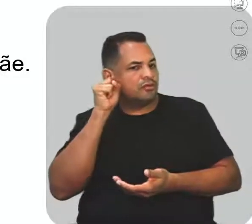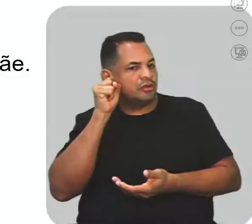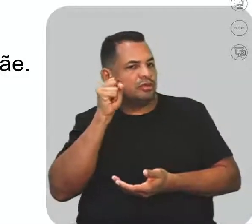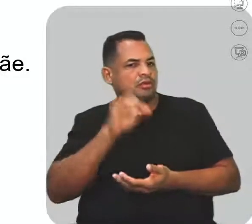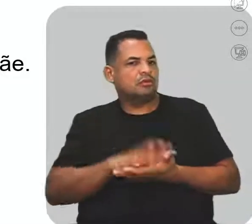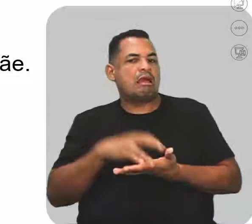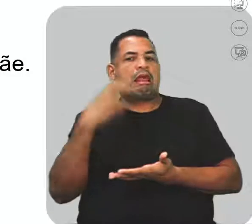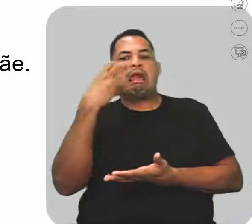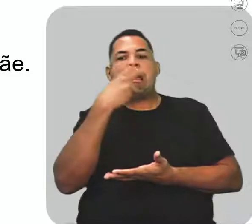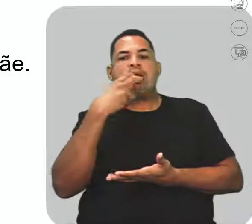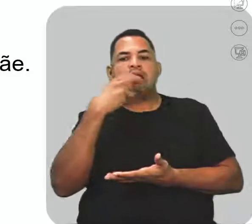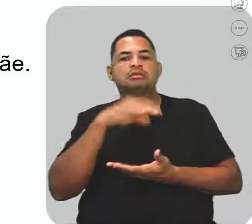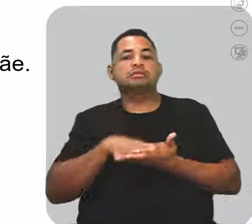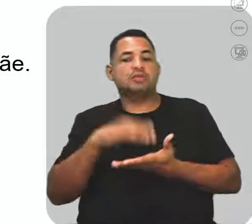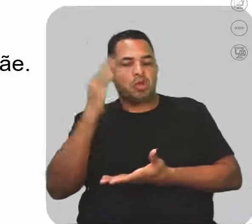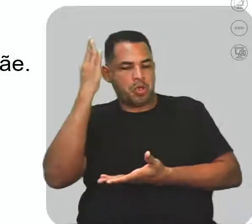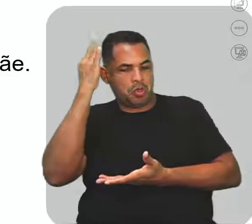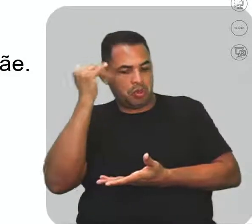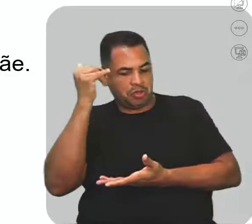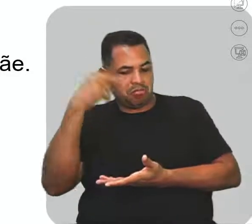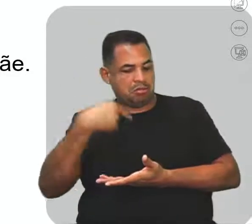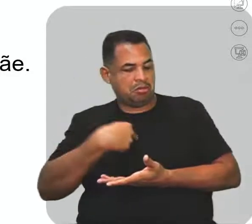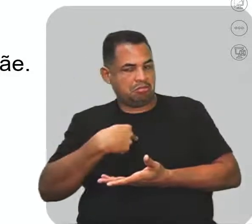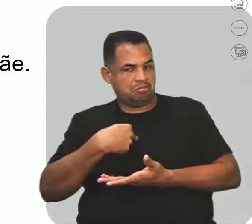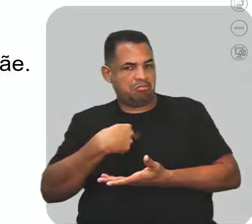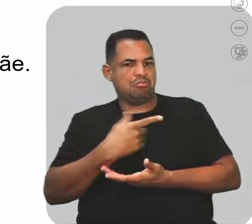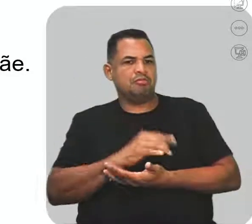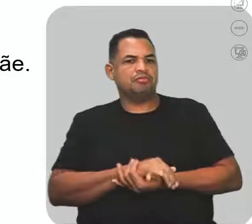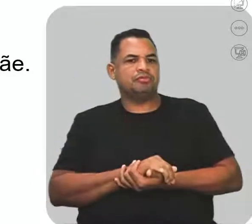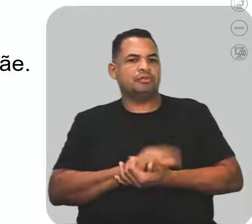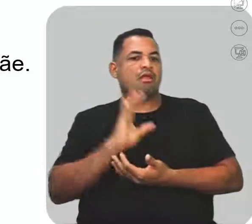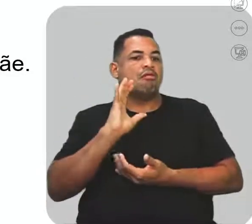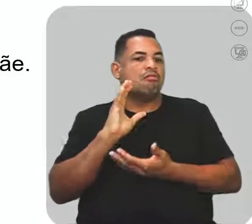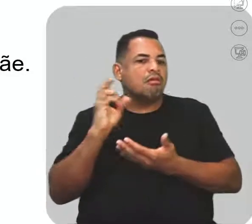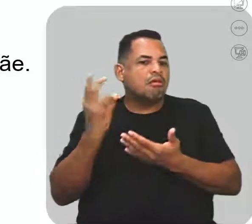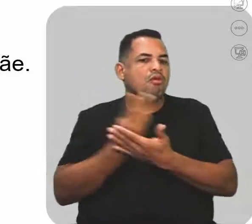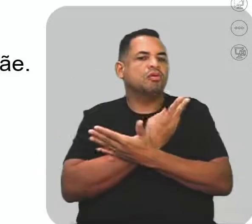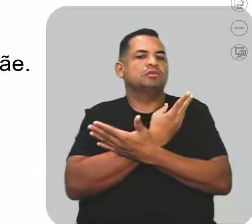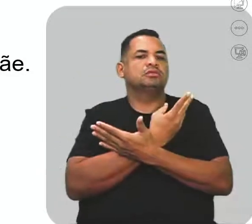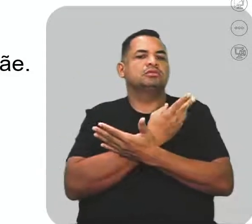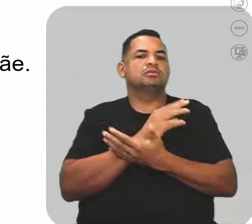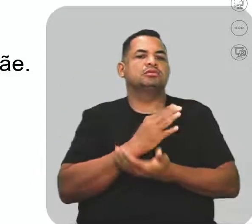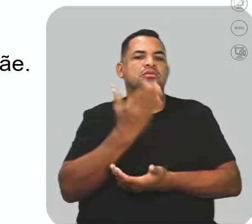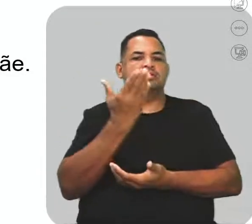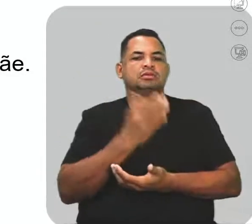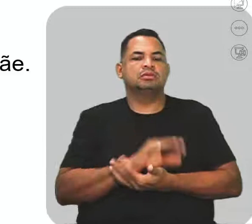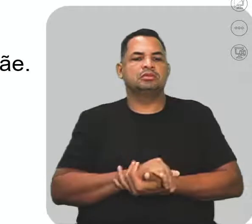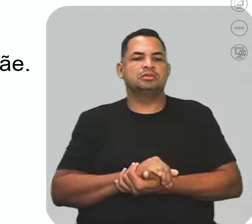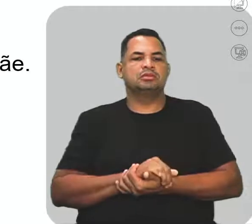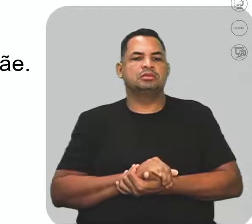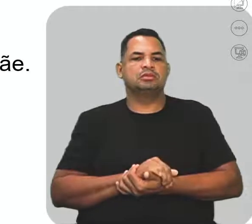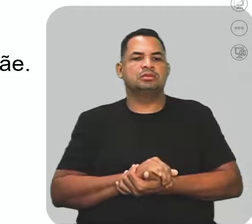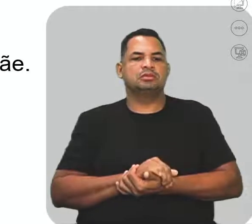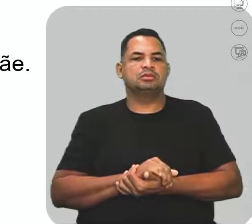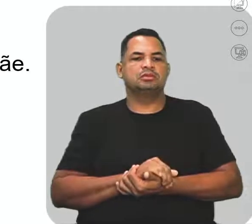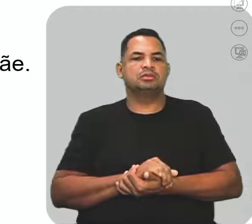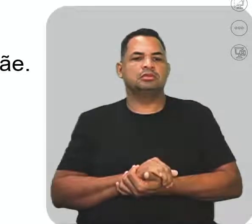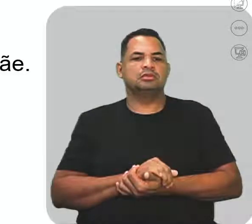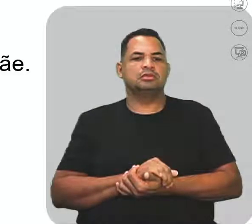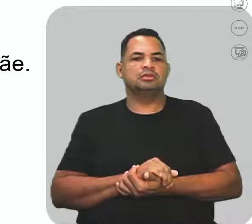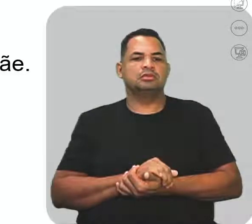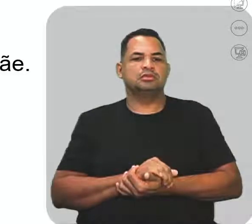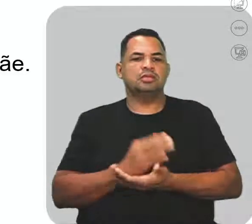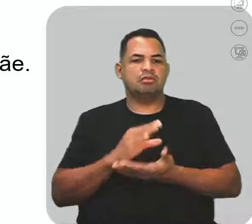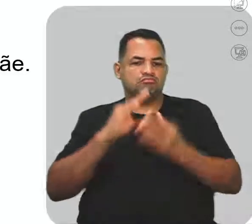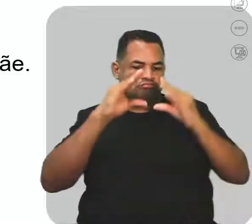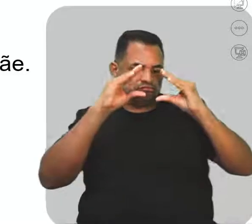né? Estou sabendo, mais outra locução. Acontece, né? Aqui. Beleza. E